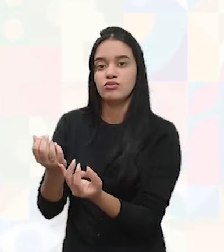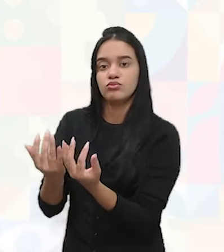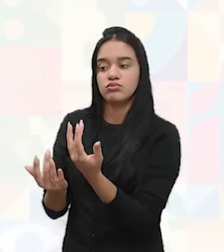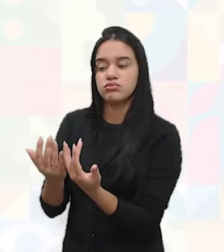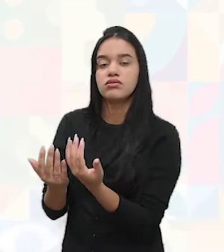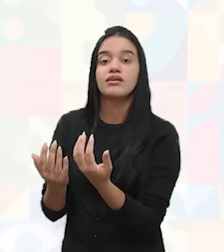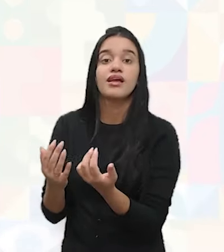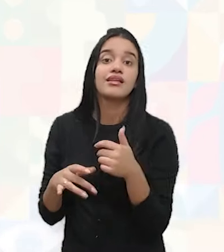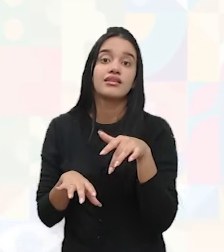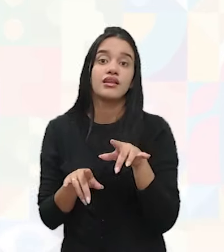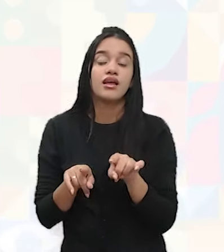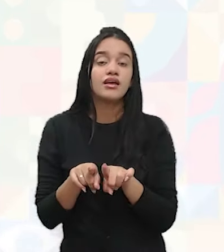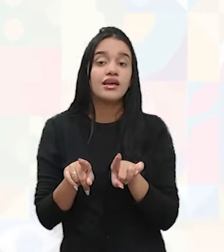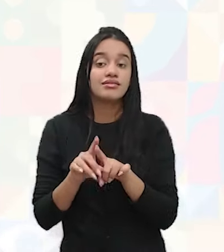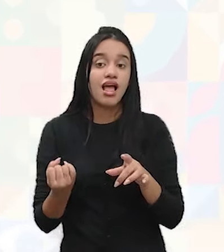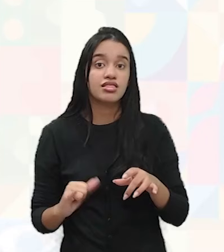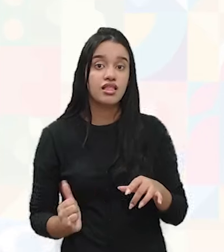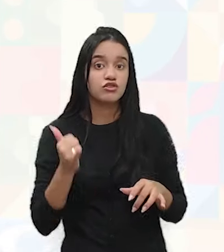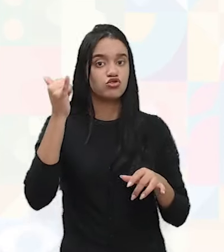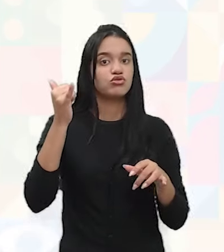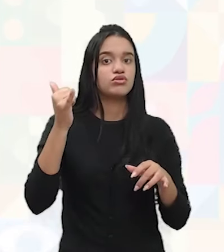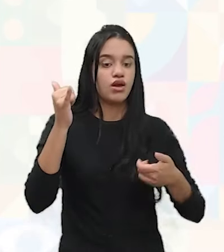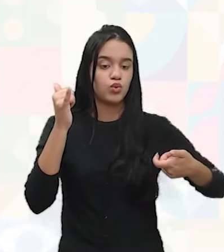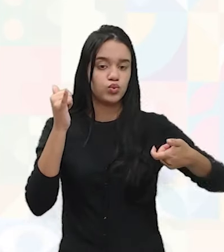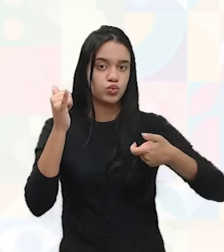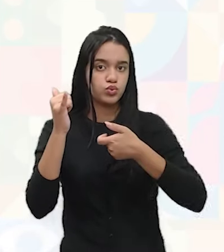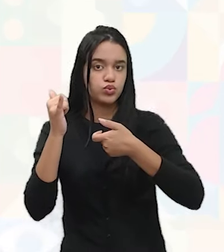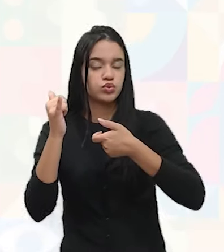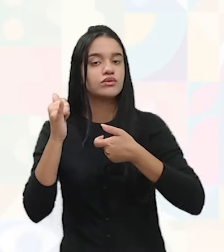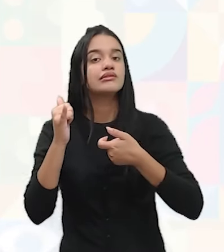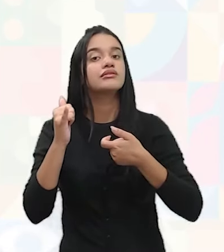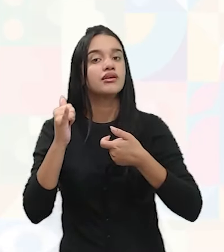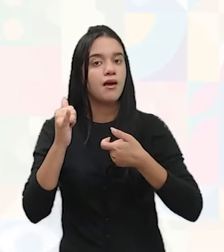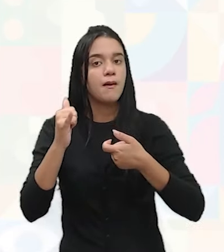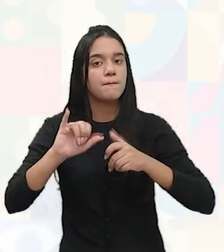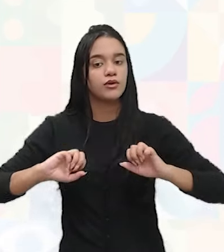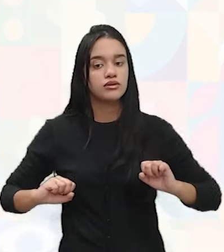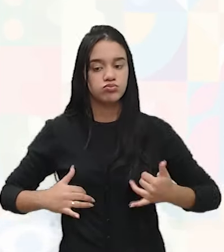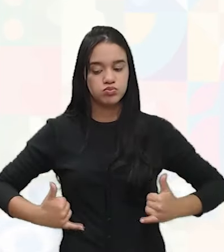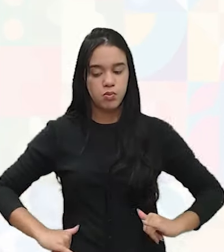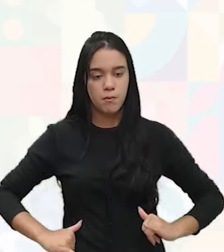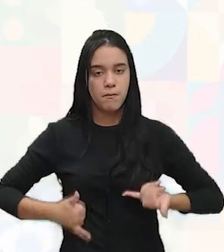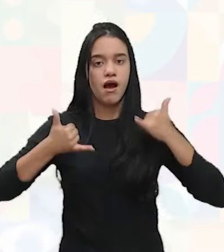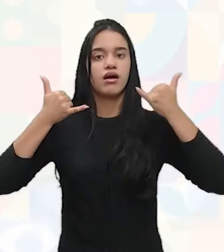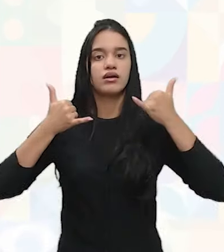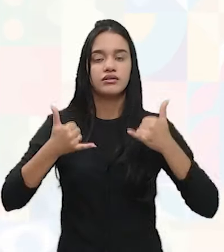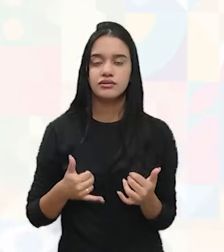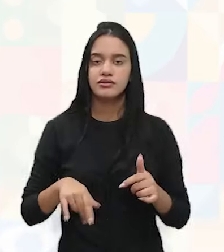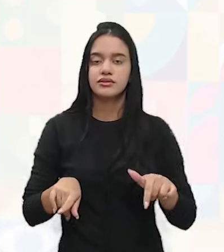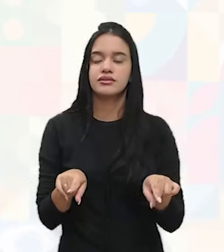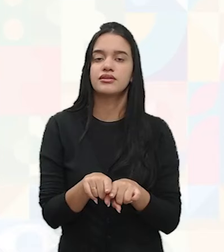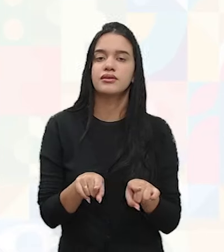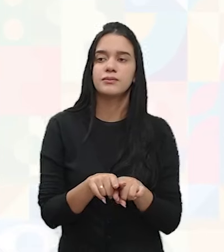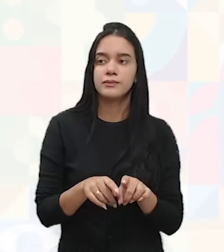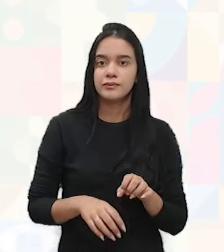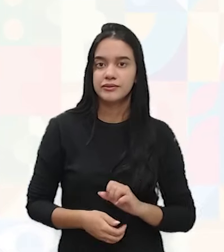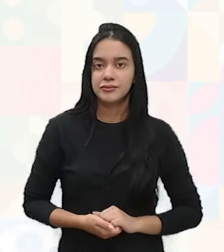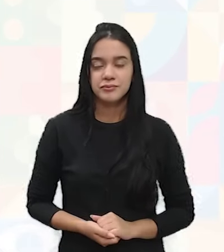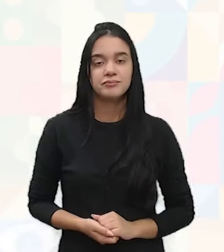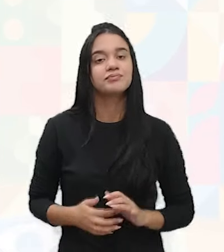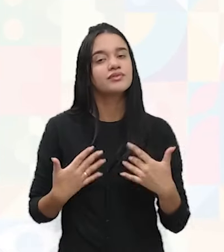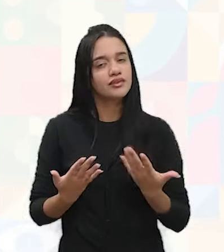equipamento elétrico né eu posso receber uma descarga elétrica tá partir da água que é condutora de eletricidade